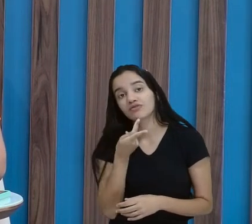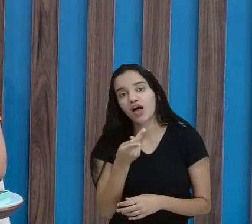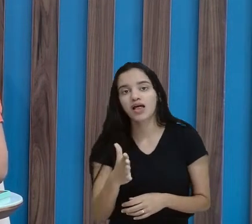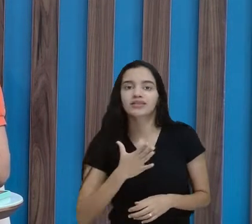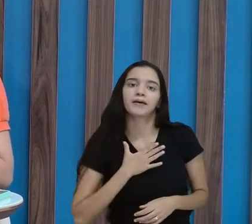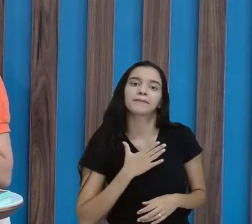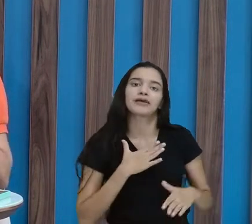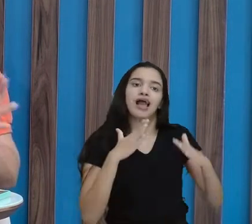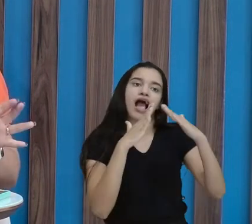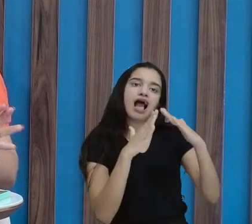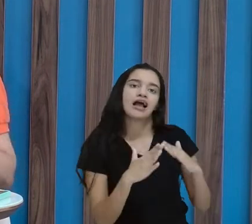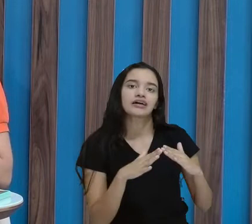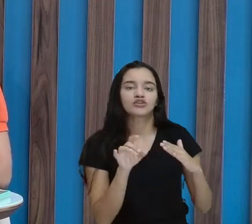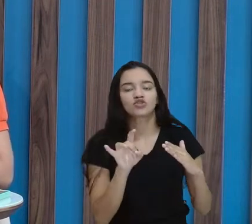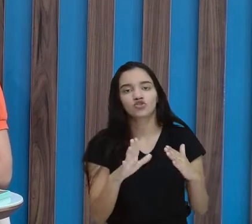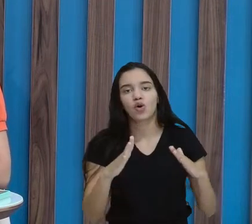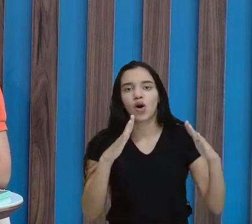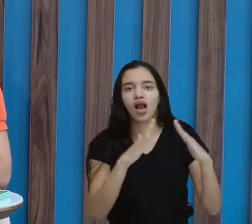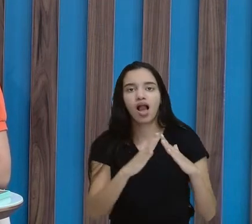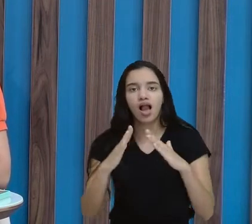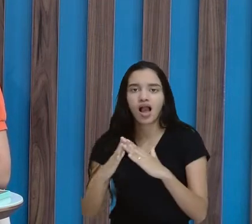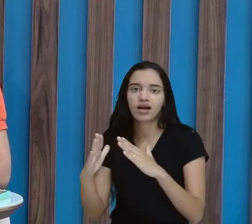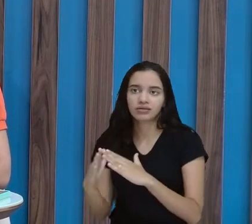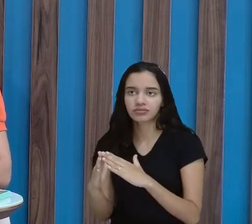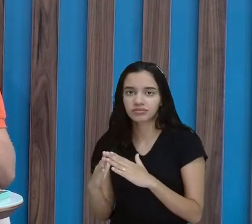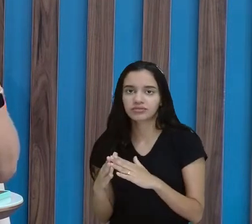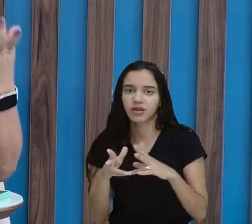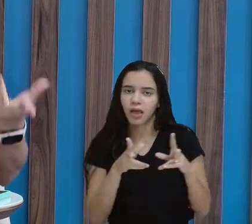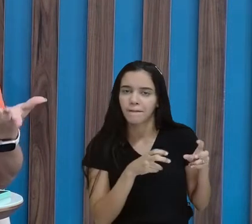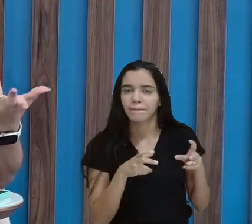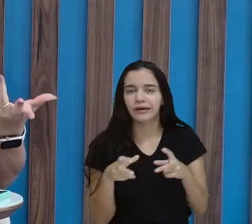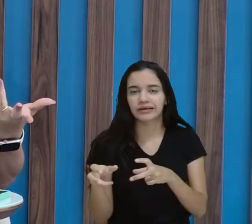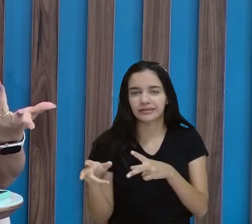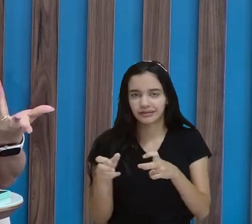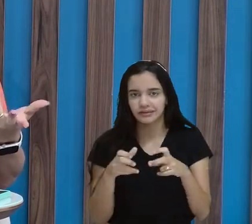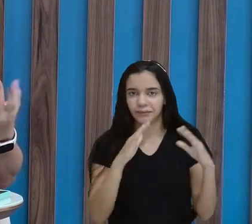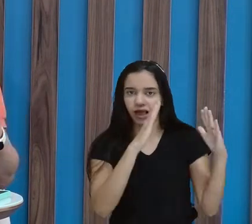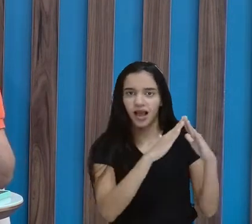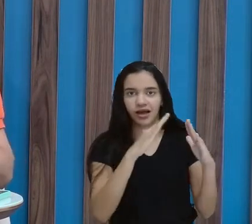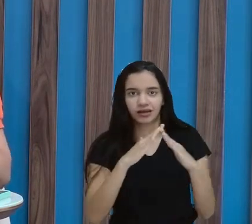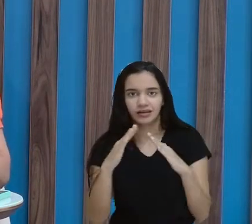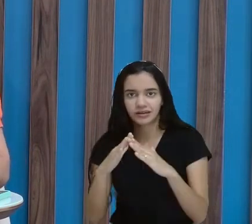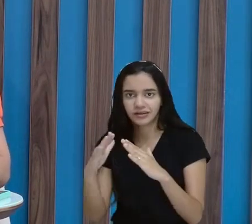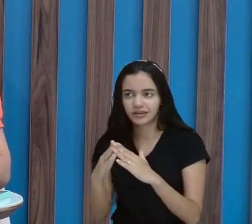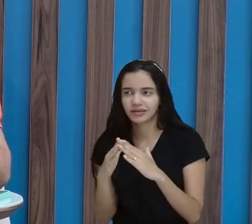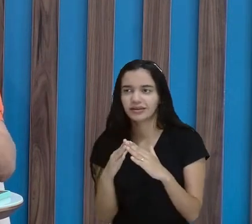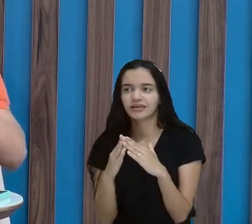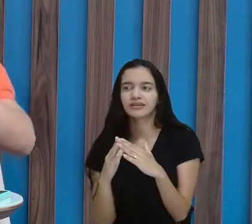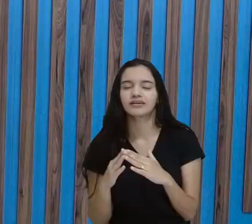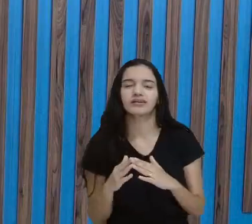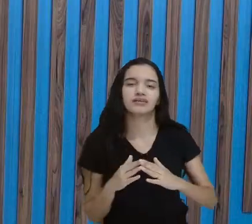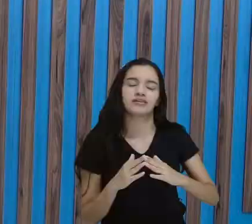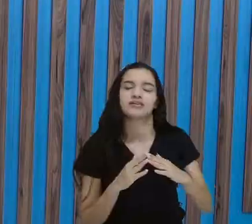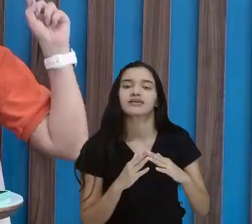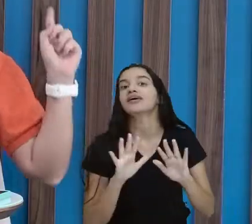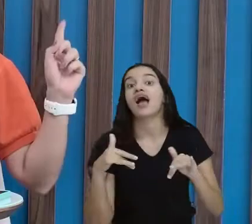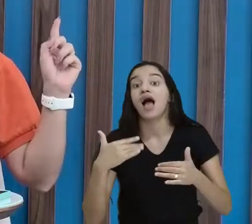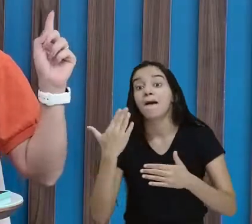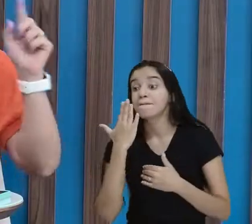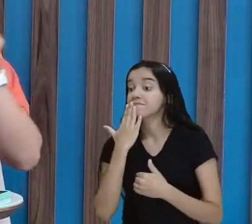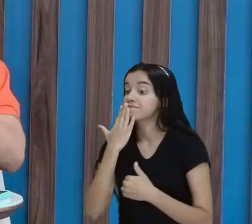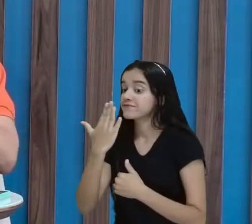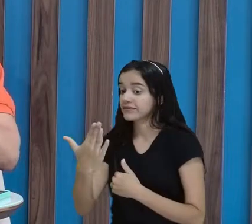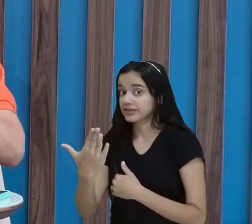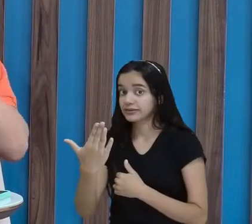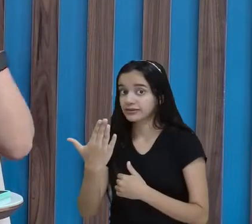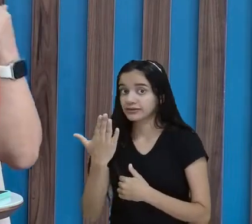minha casa só tem casas. Então ele também só percebe, né, a paisagem aí de casas. Ele quis trazer uma Pela imagem frente, poética.